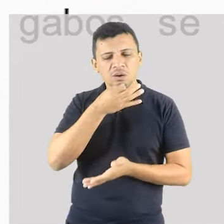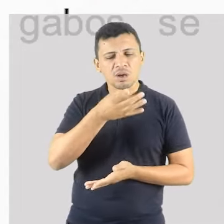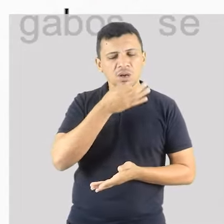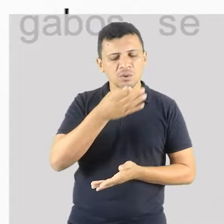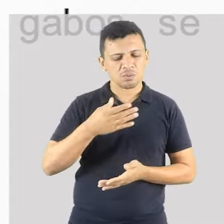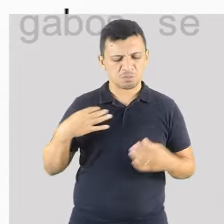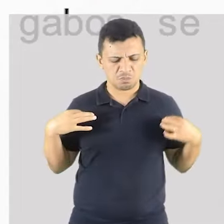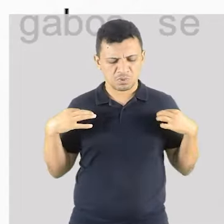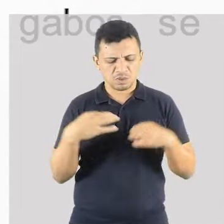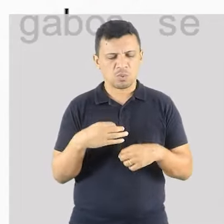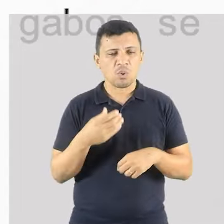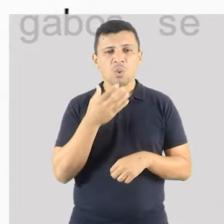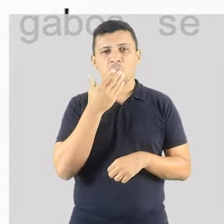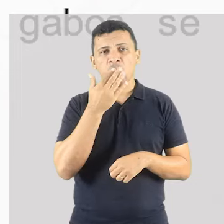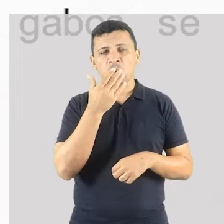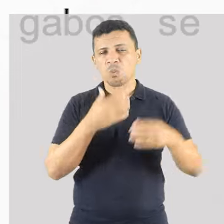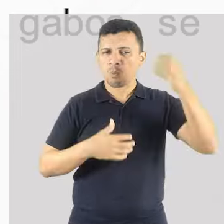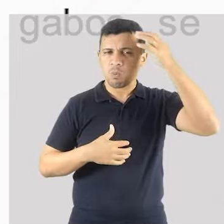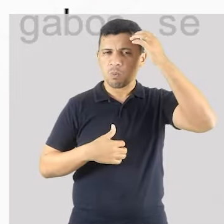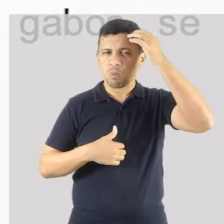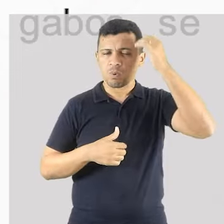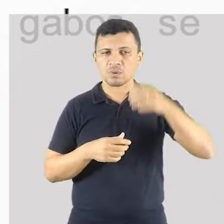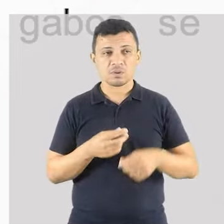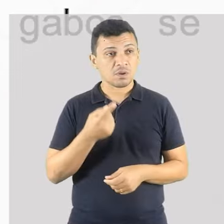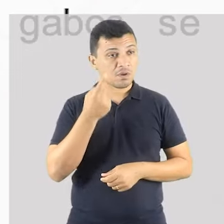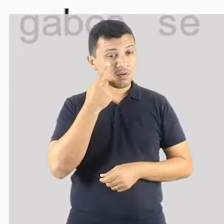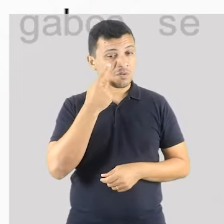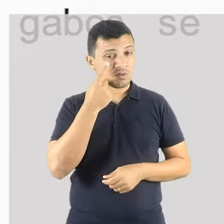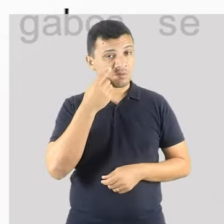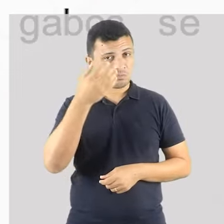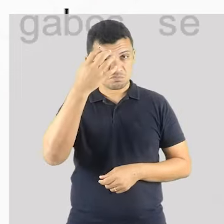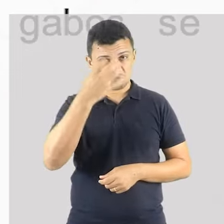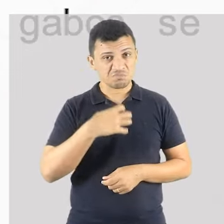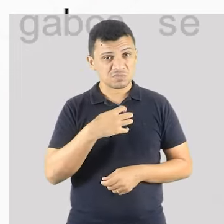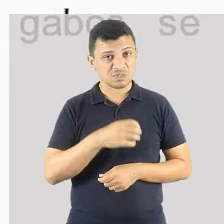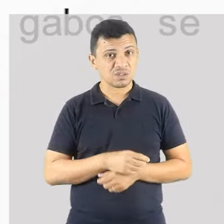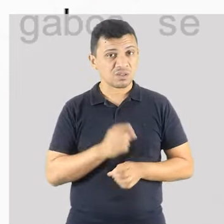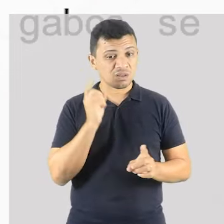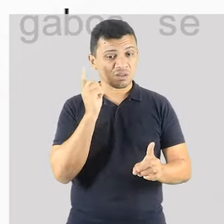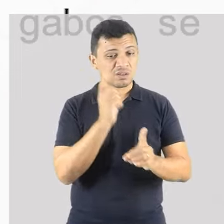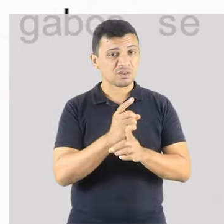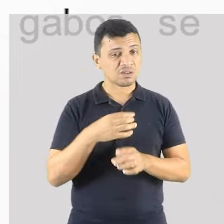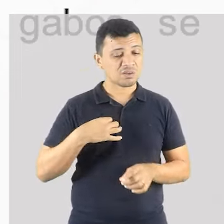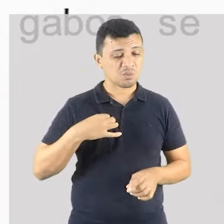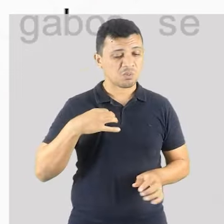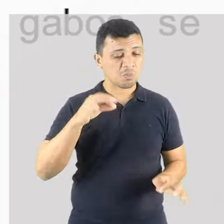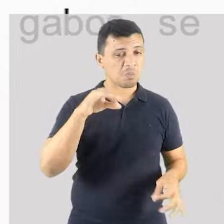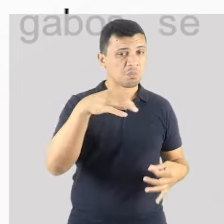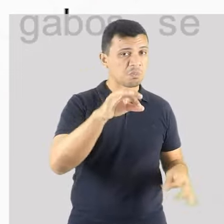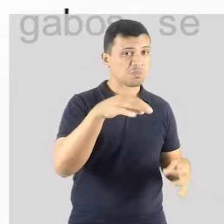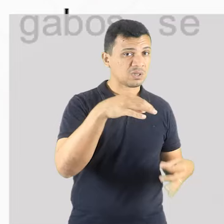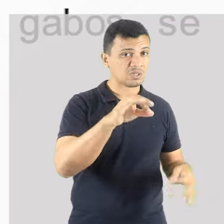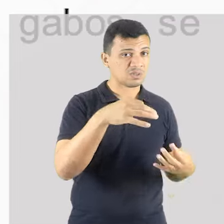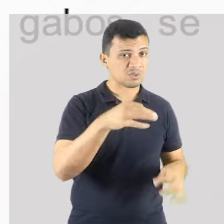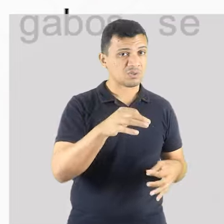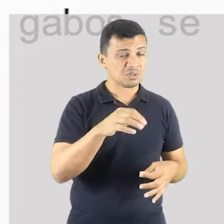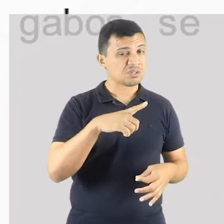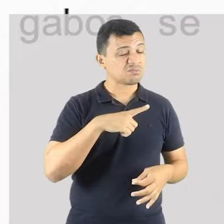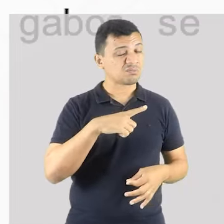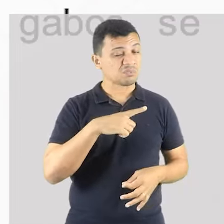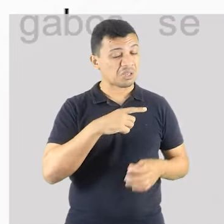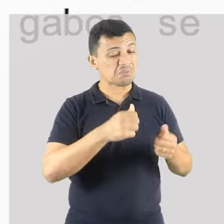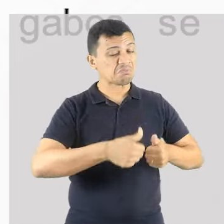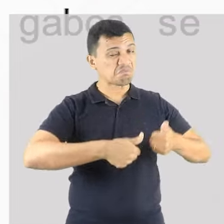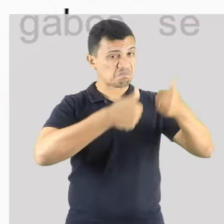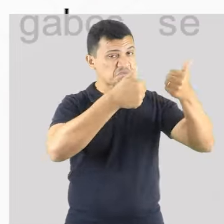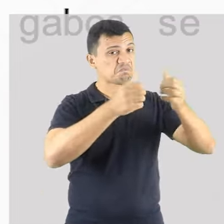palitó cor de macaco examinava no sérias a achavam o pano e os Aviamentos de qualidade